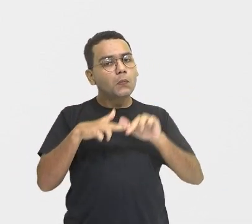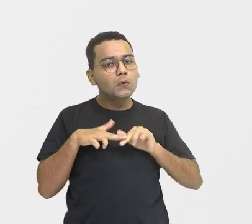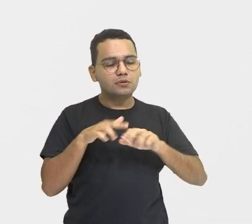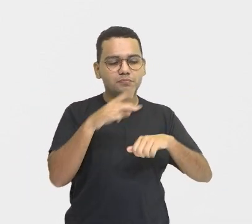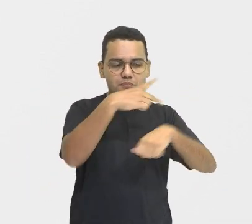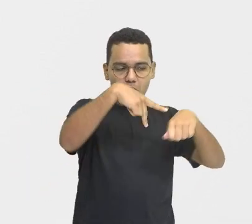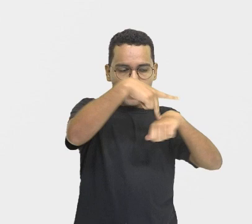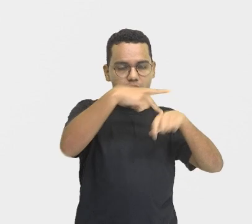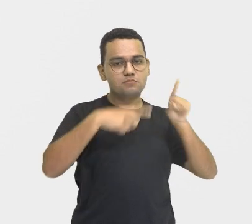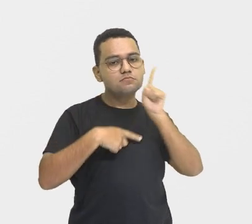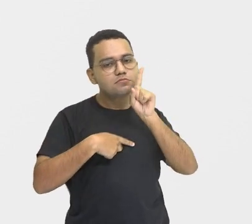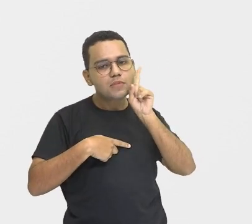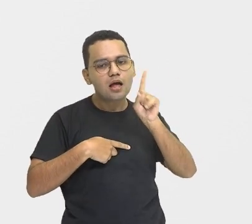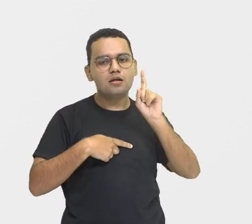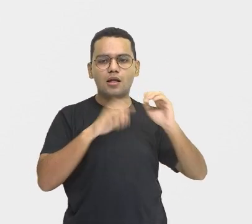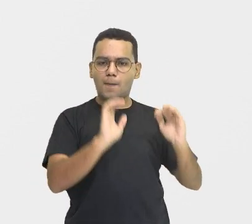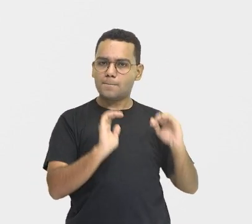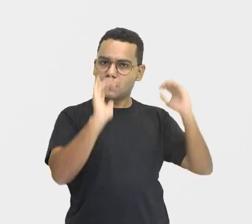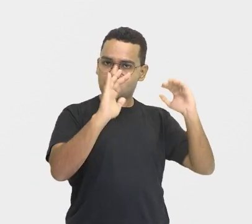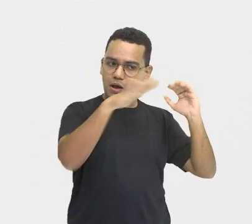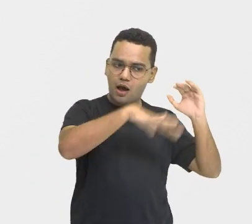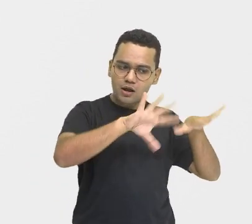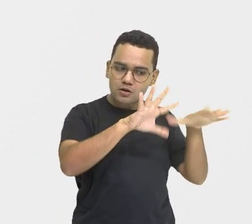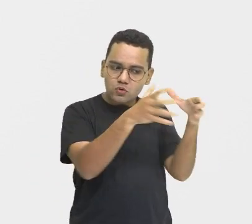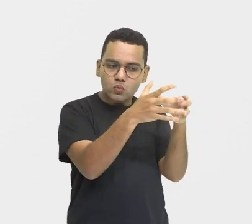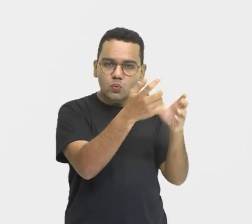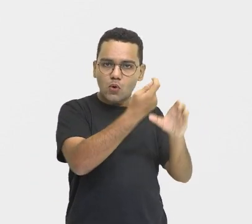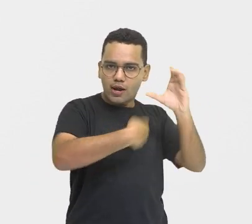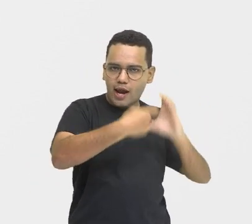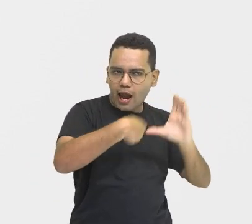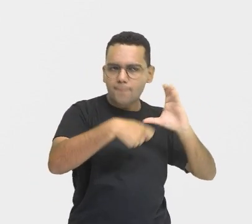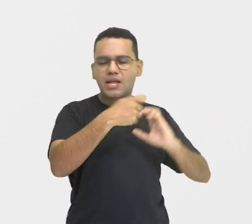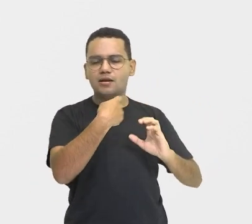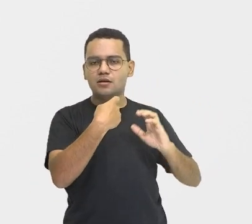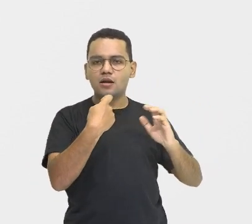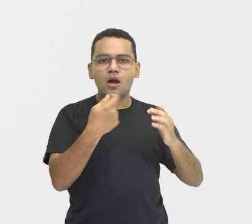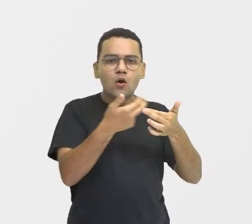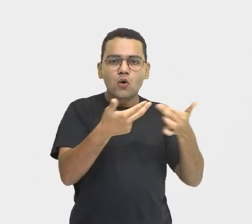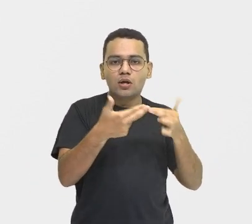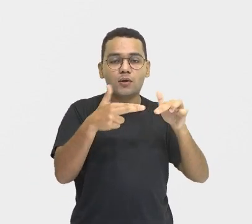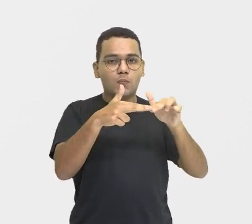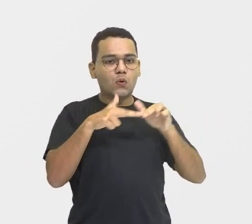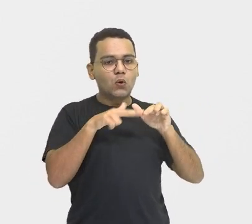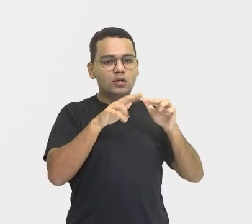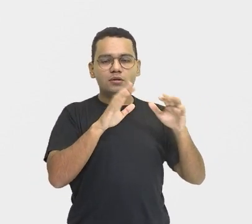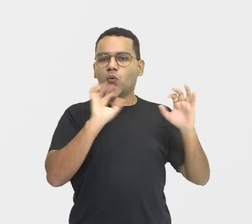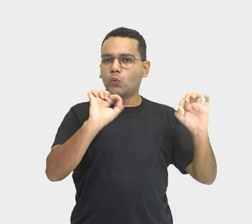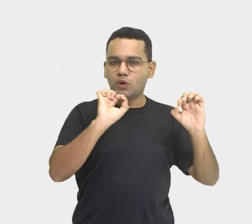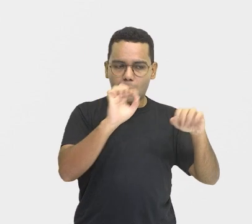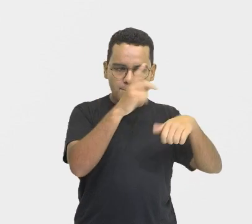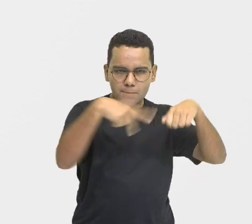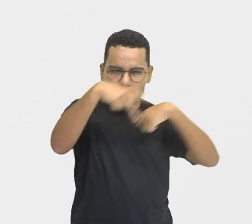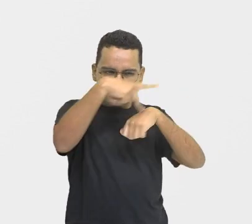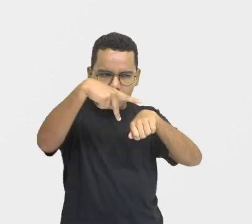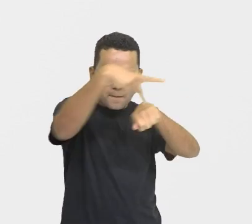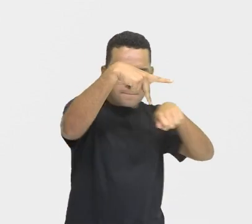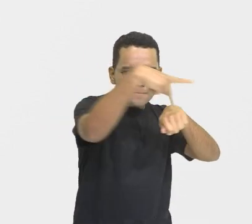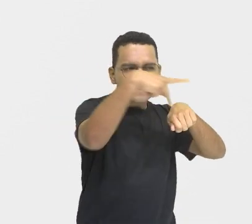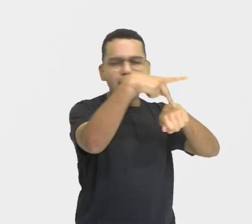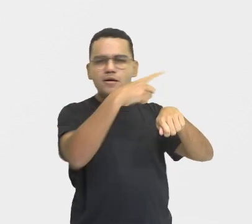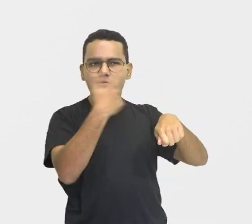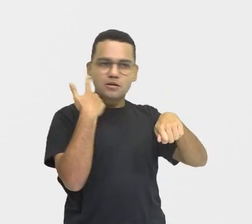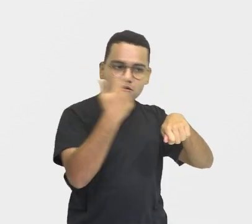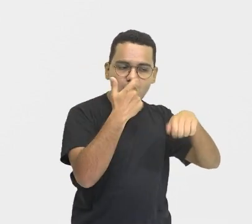Unidos vai liderar ali o bloco capitalista, tá bom? Então, os Estados Unidos, juntamente com seus aliados, representavam o